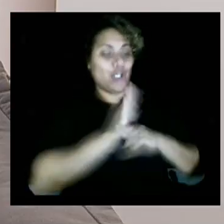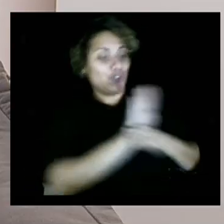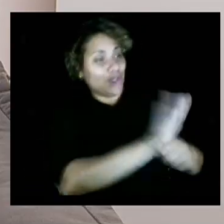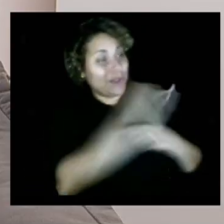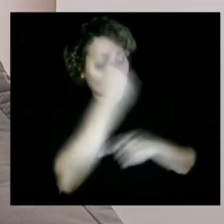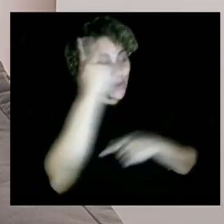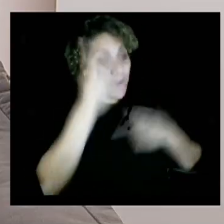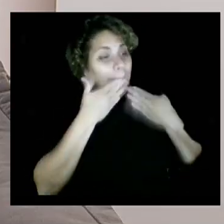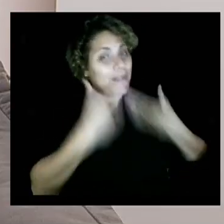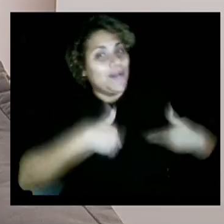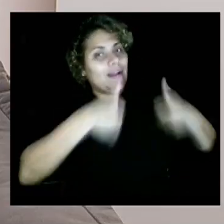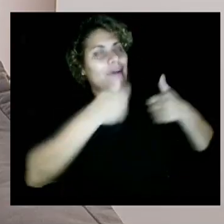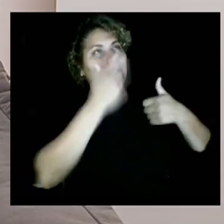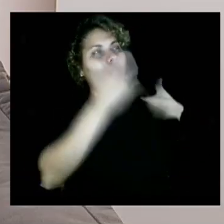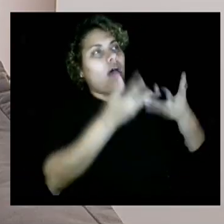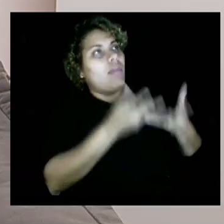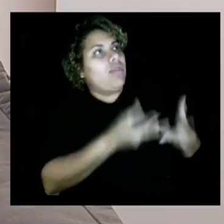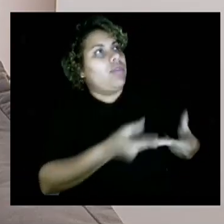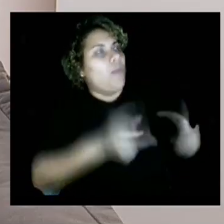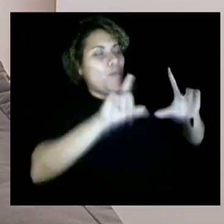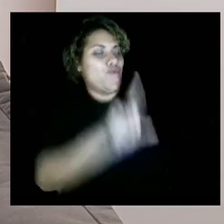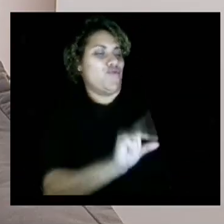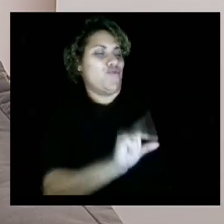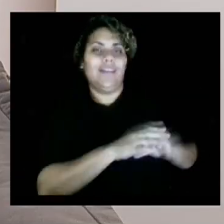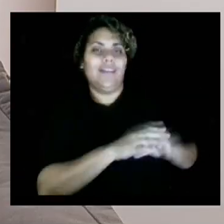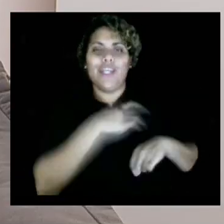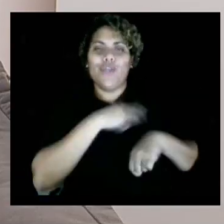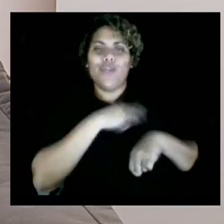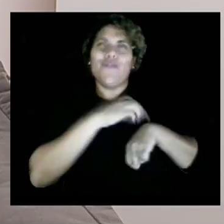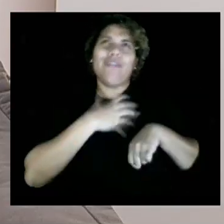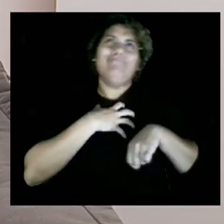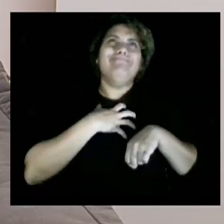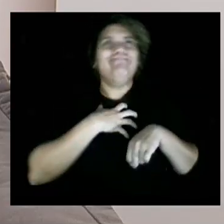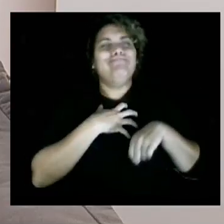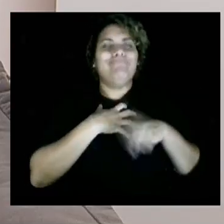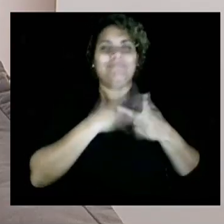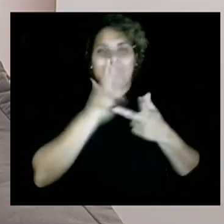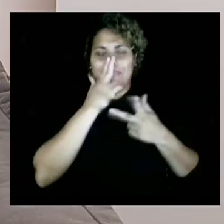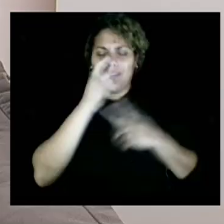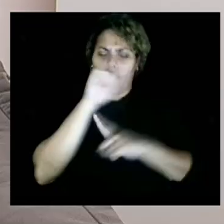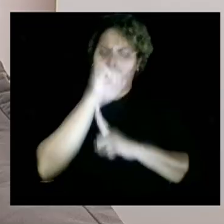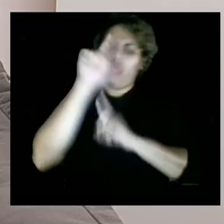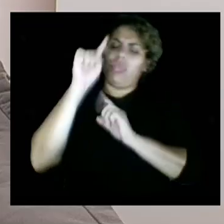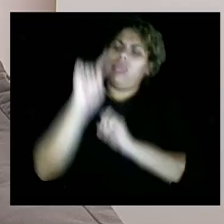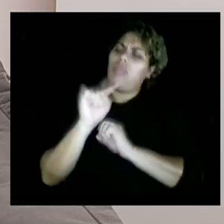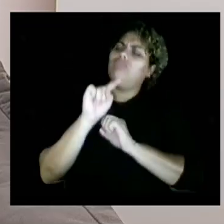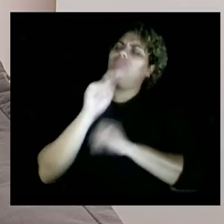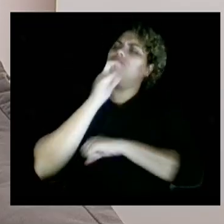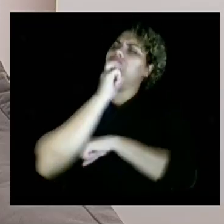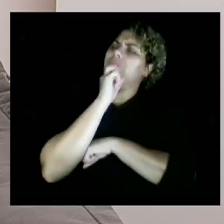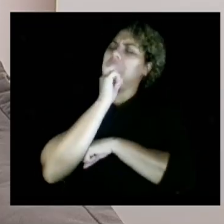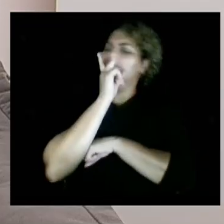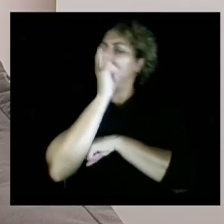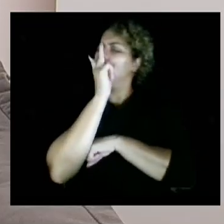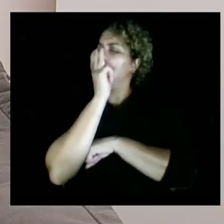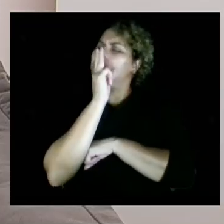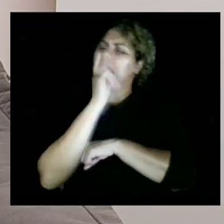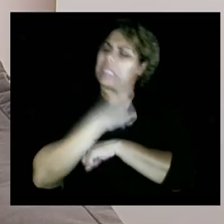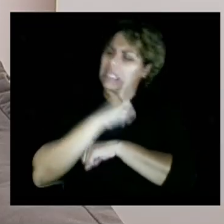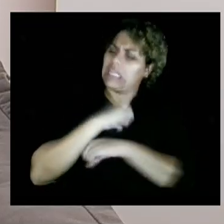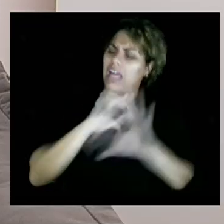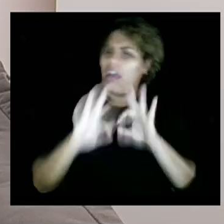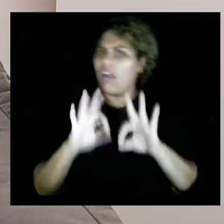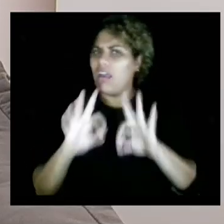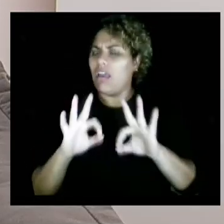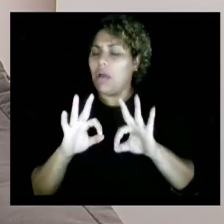E aí aquilo pra mim ficou aquela interrogação. Eu falei assim, será que tem alguma coisa? E naquela época eu